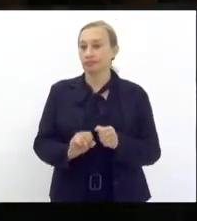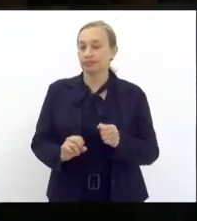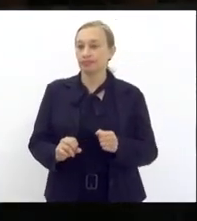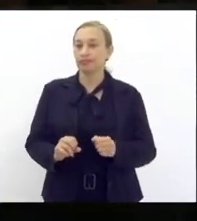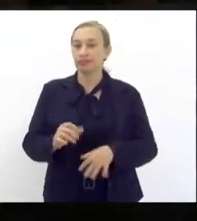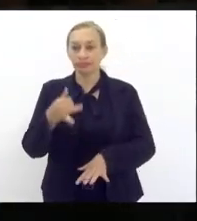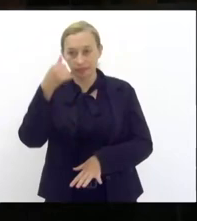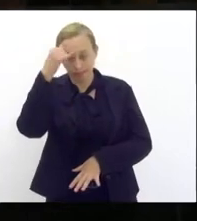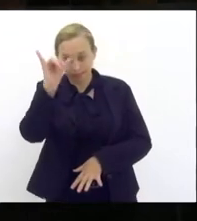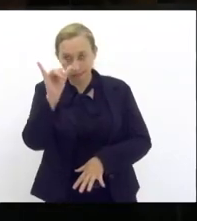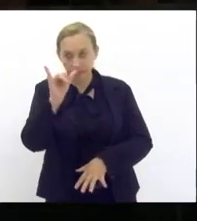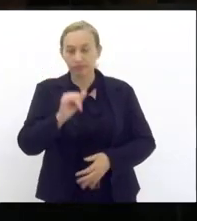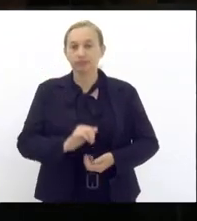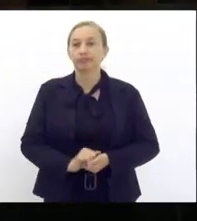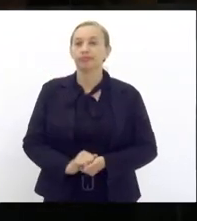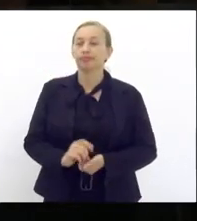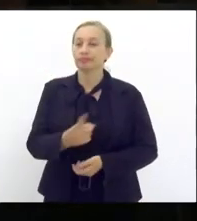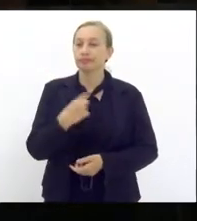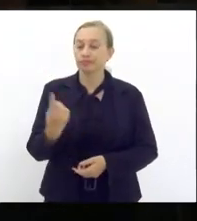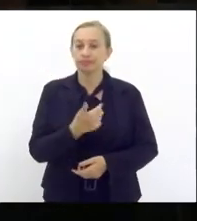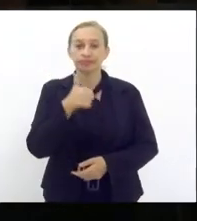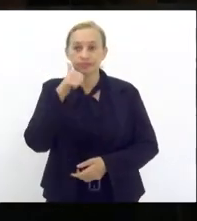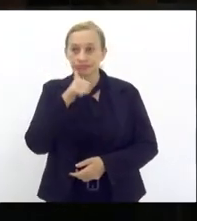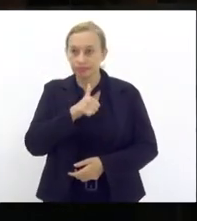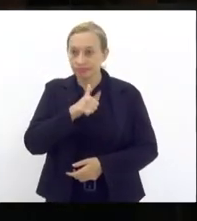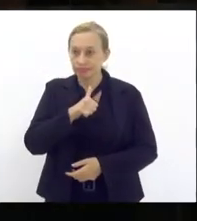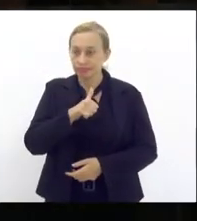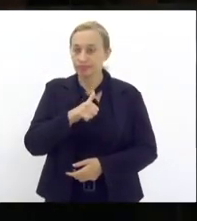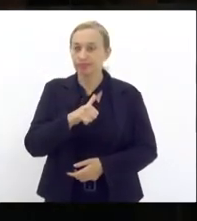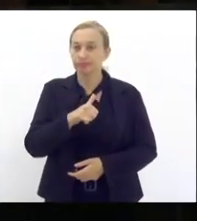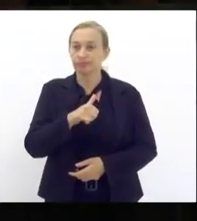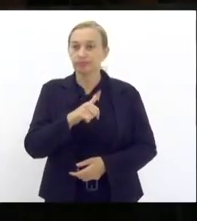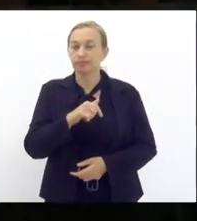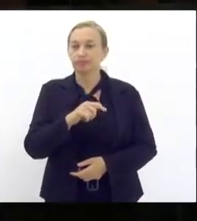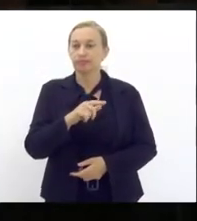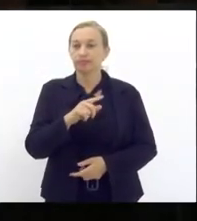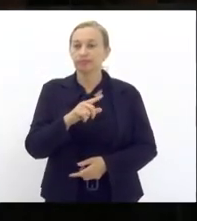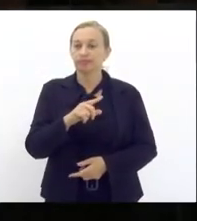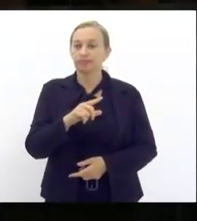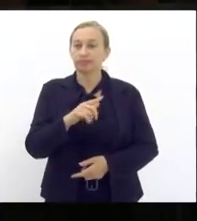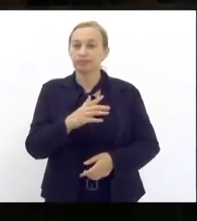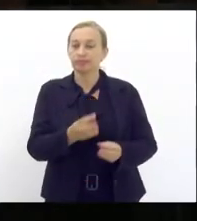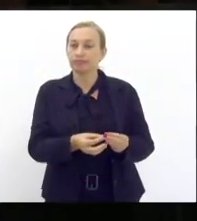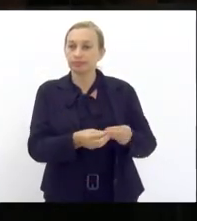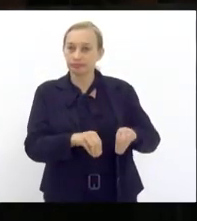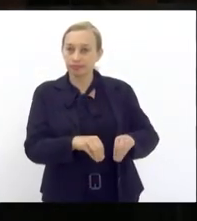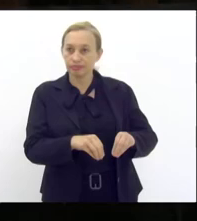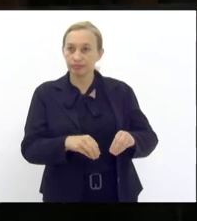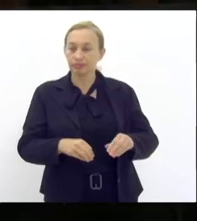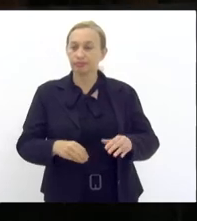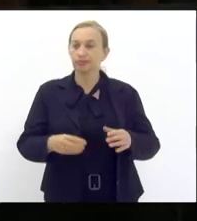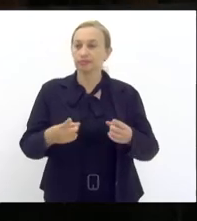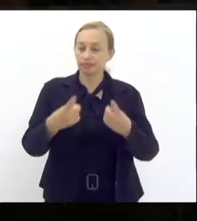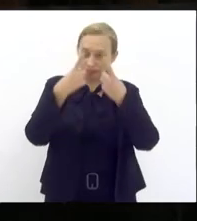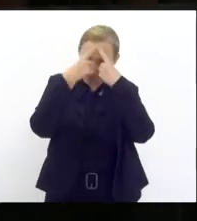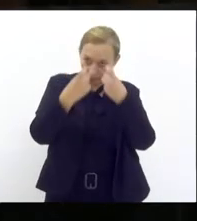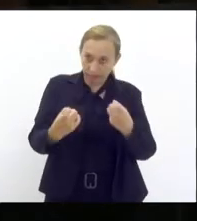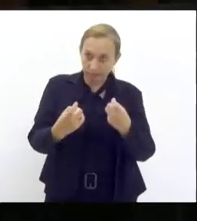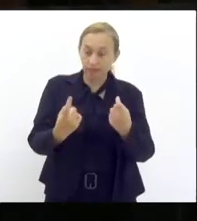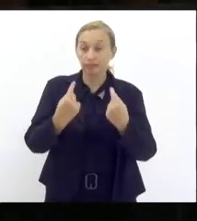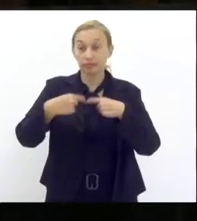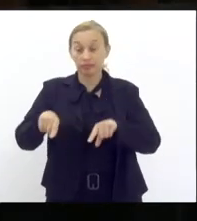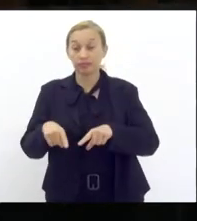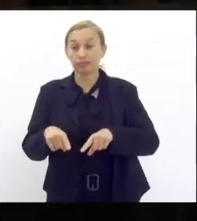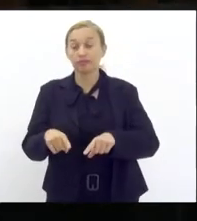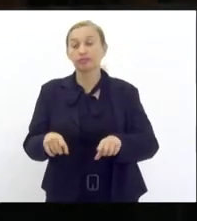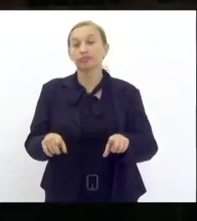prevenir que nossas mulheres não sejam vitimadas num processo de violência contra elas, mas